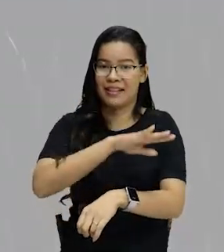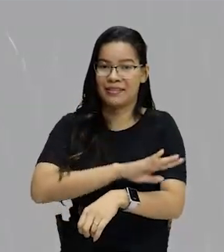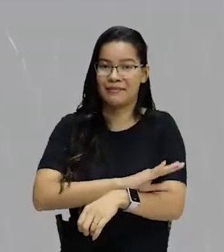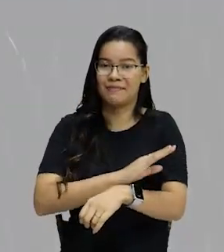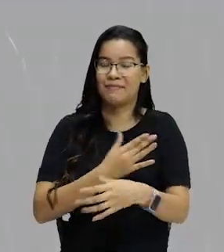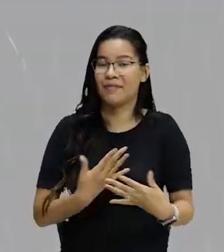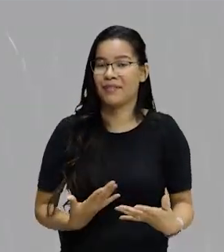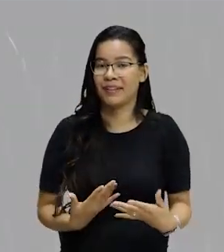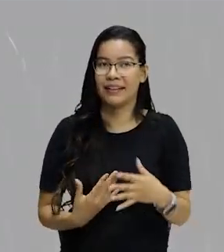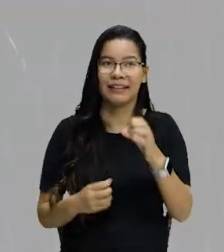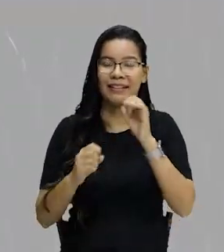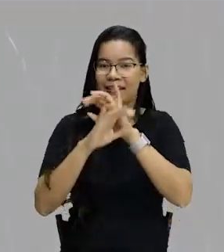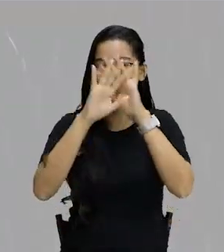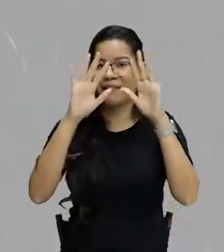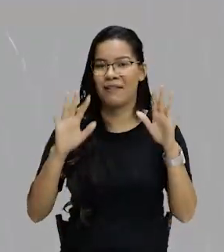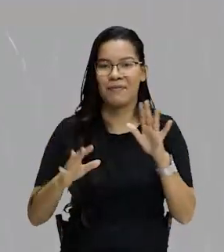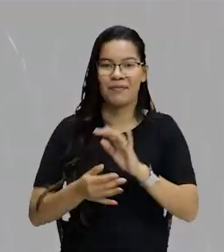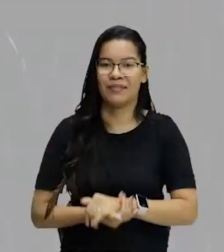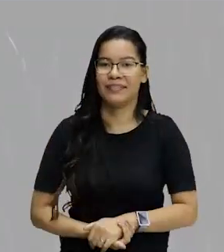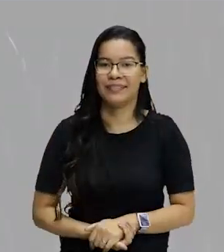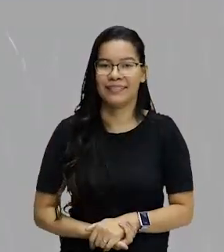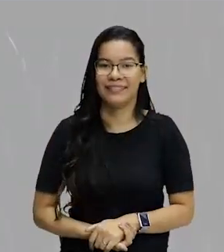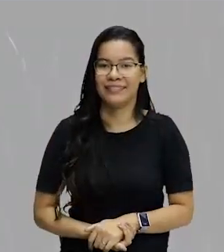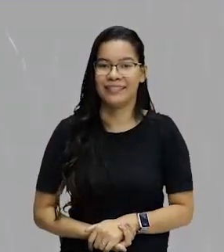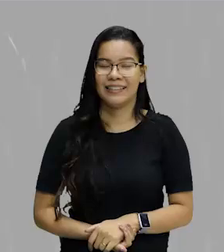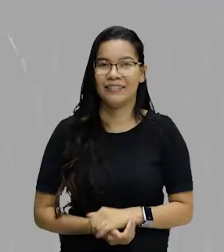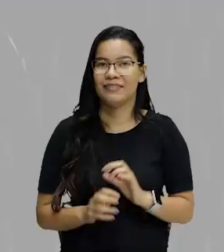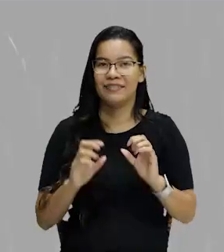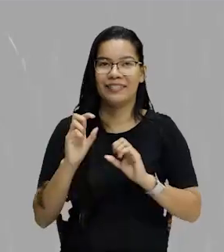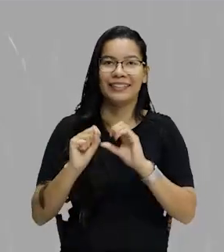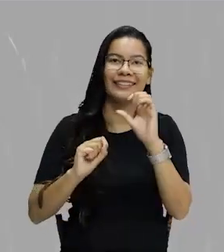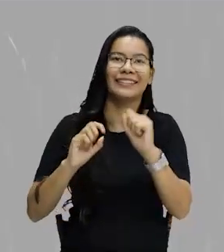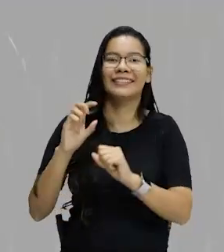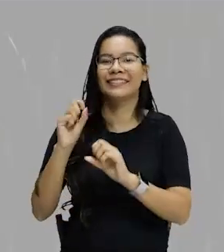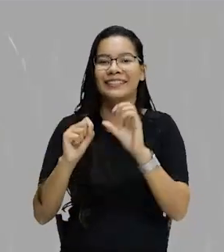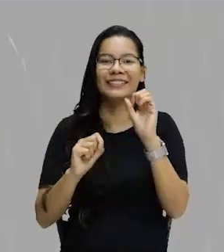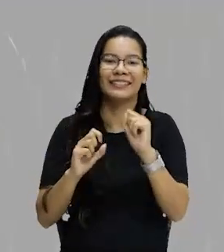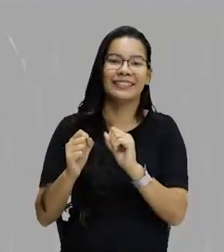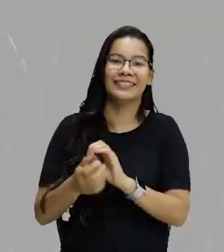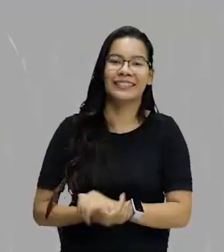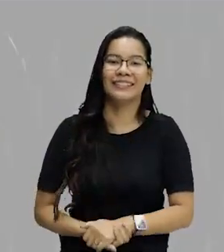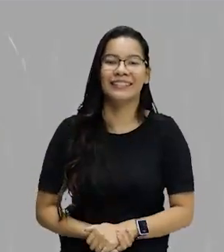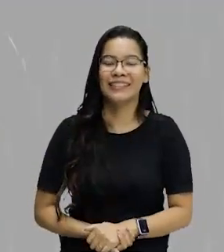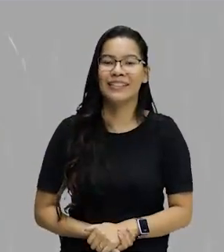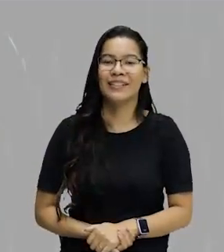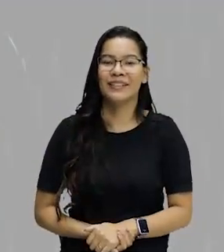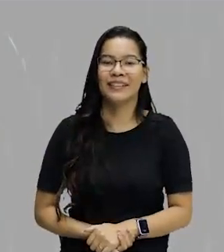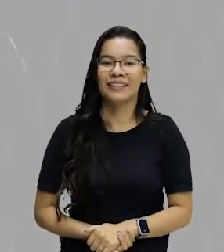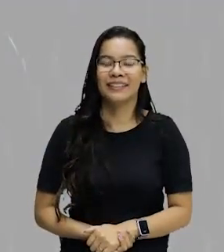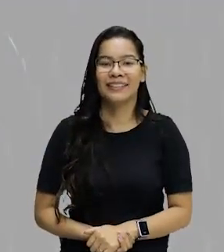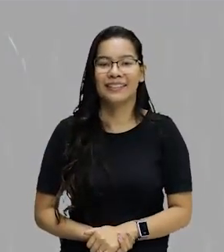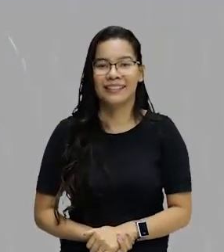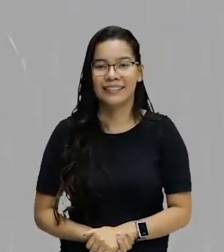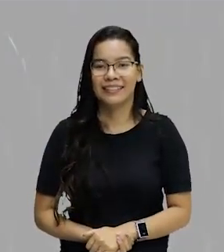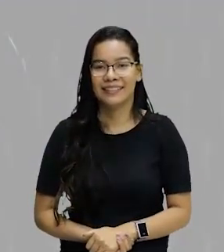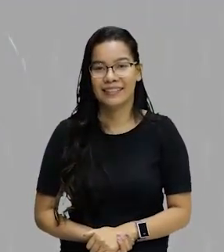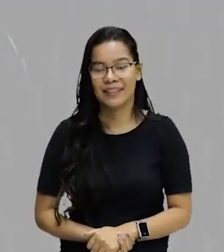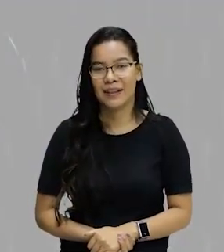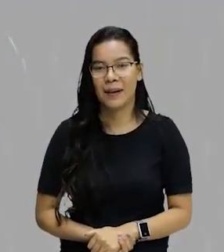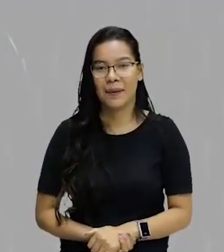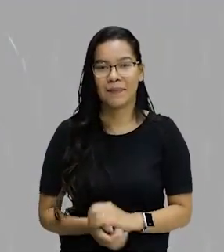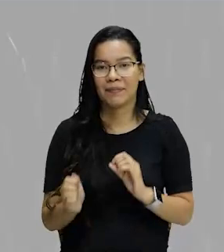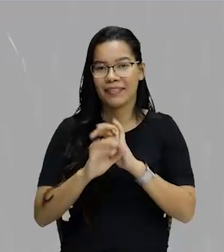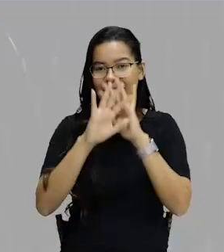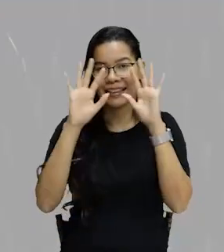ali, obviamente, ele iria escalar essa montanha, tentar subir, chegar ao cume dessa montanha. Claro